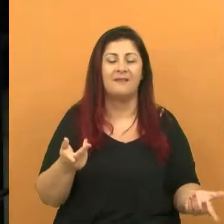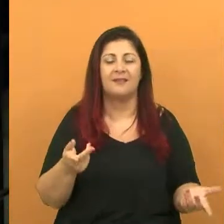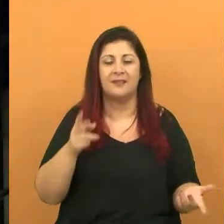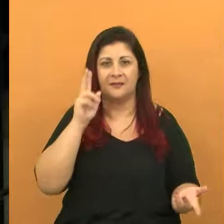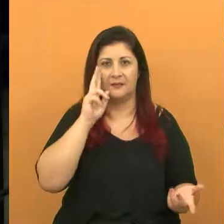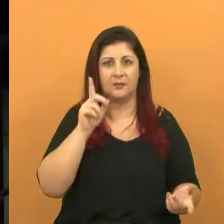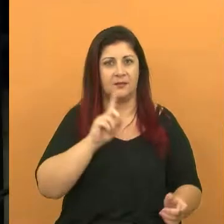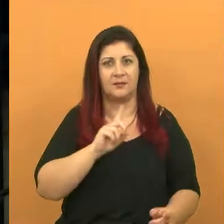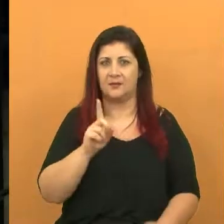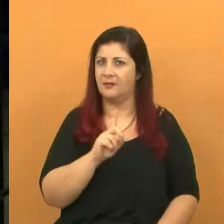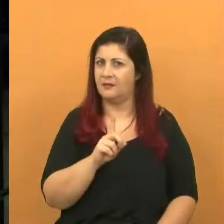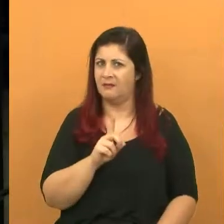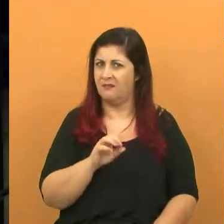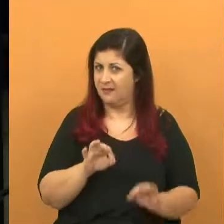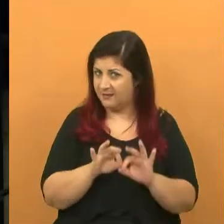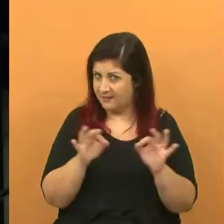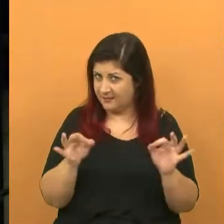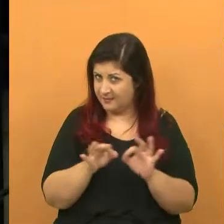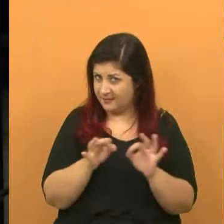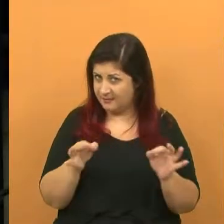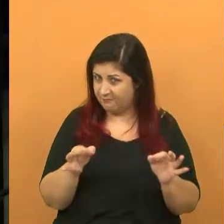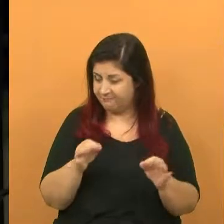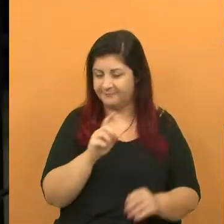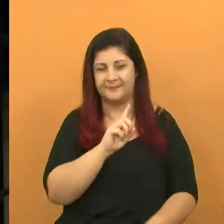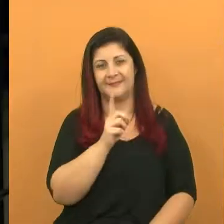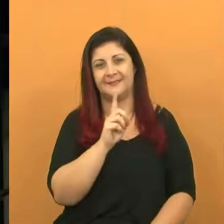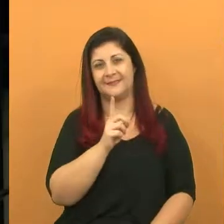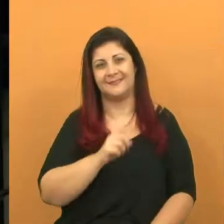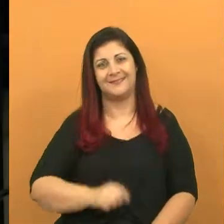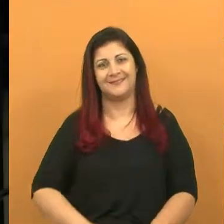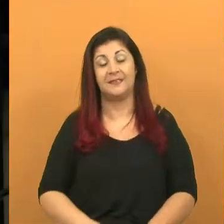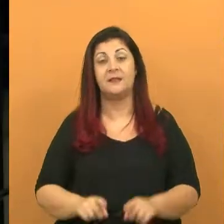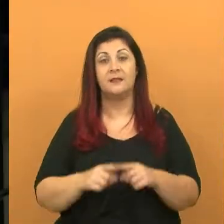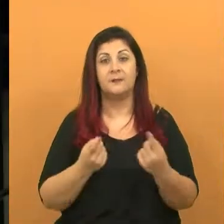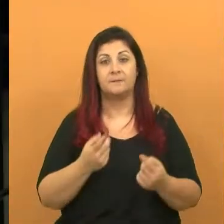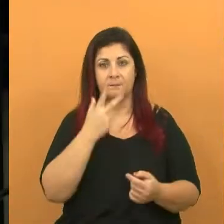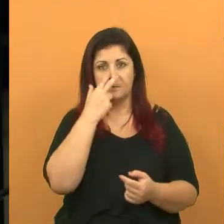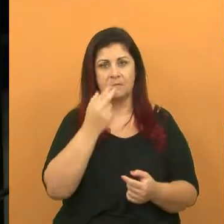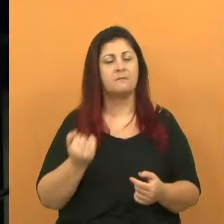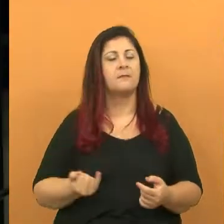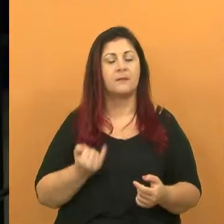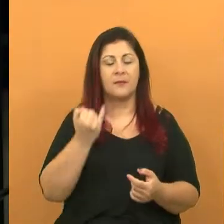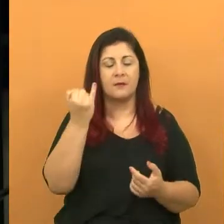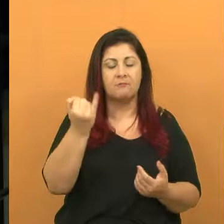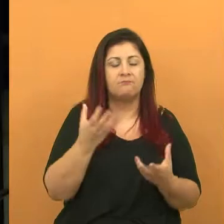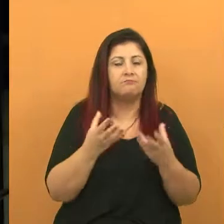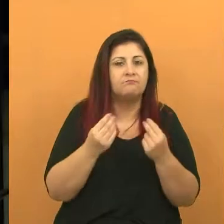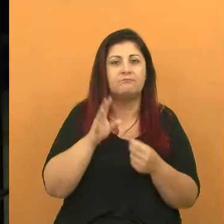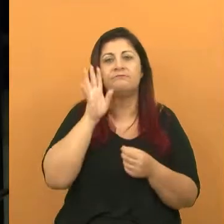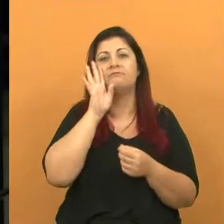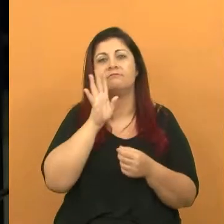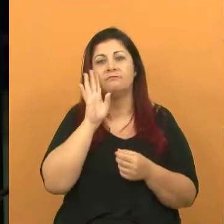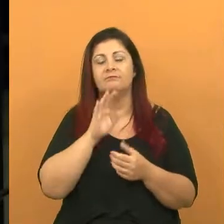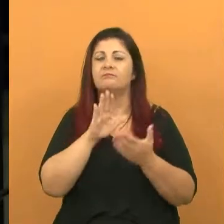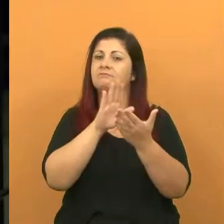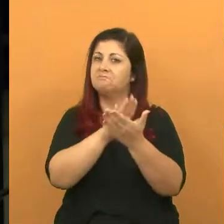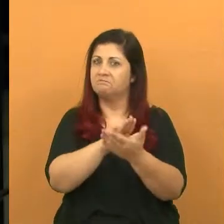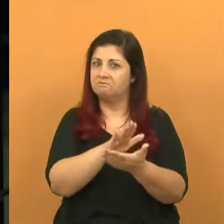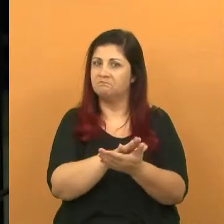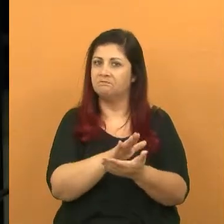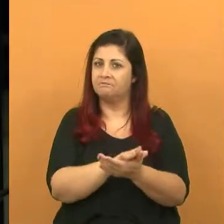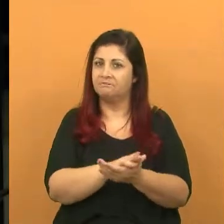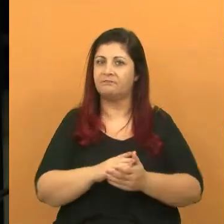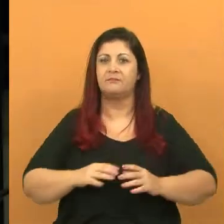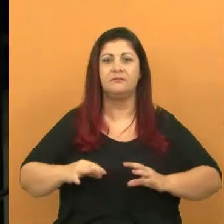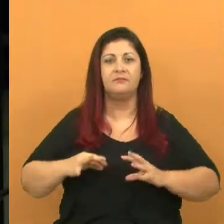história, não. Não é tão simples assim. Mas eu acho muito gratificante, muito legal. Quero dar os parabéns a todos